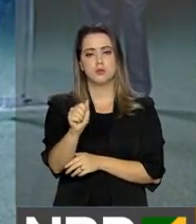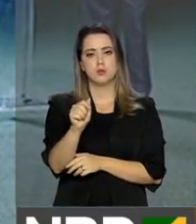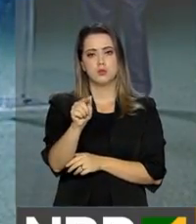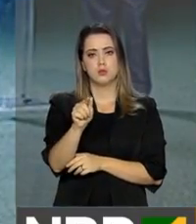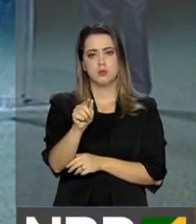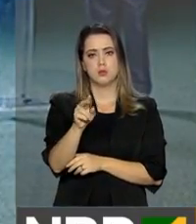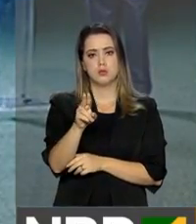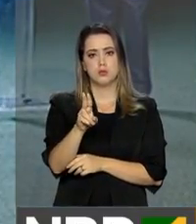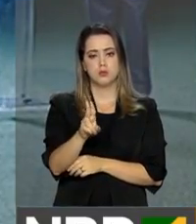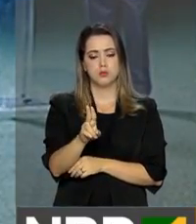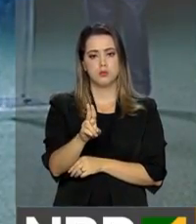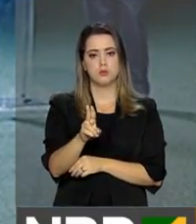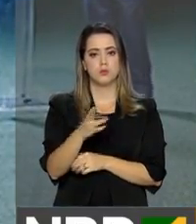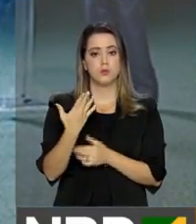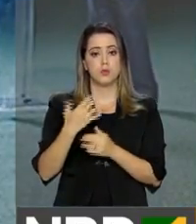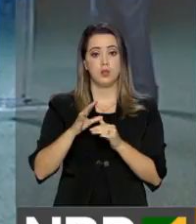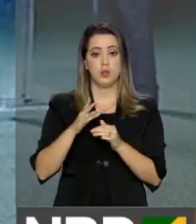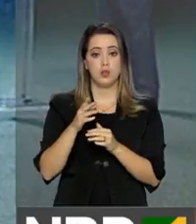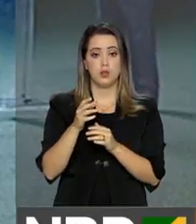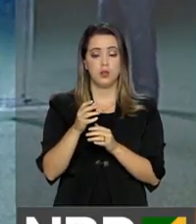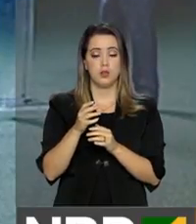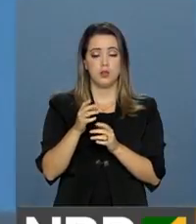apartada com a procuradoria